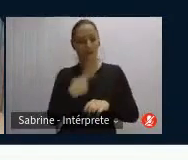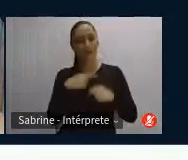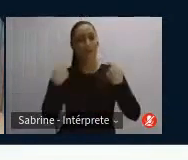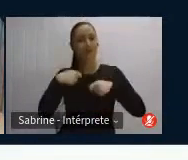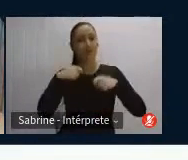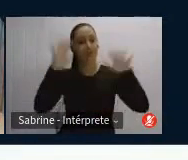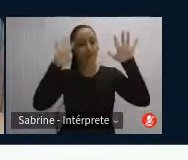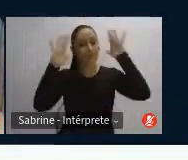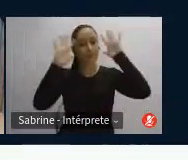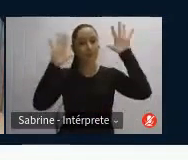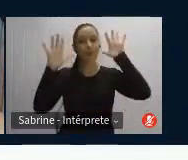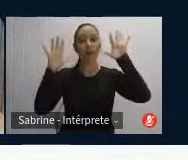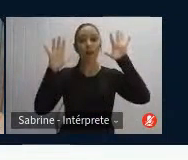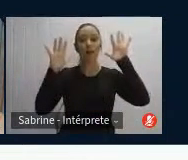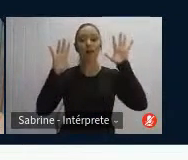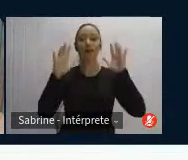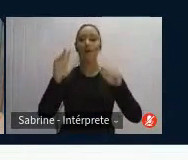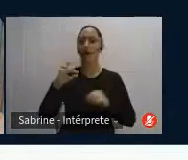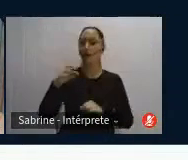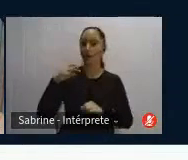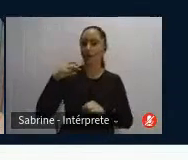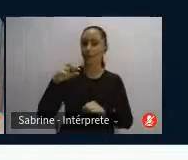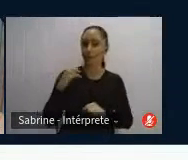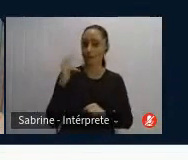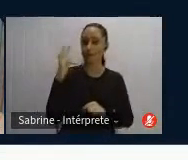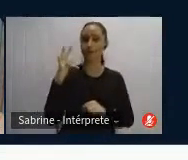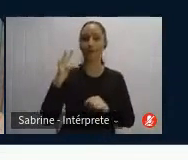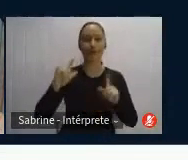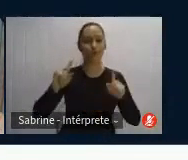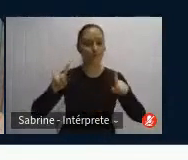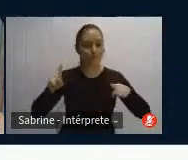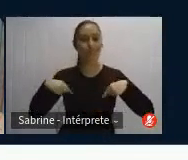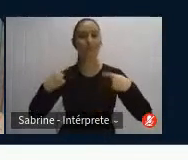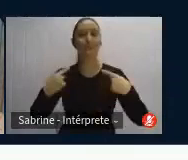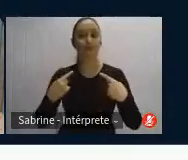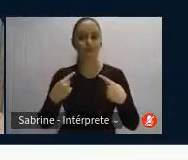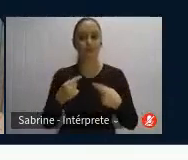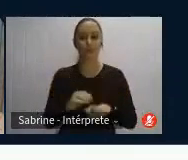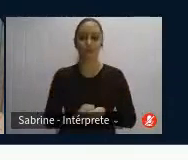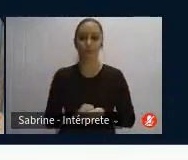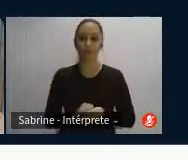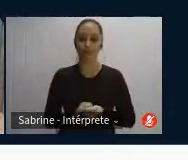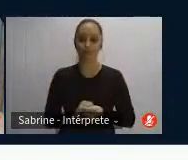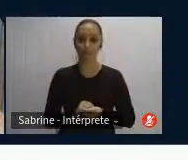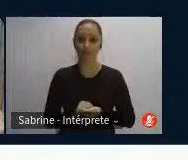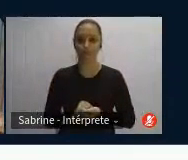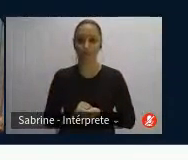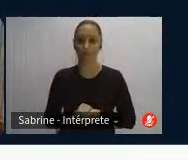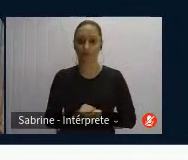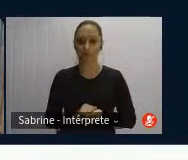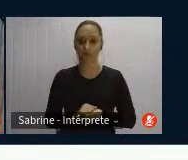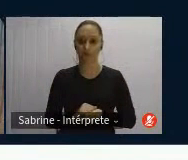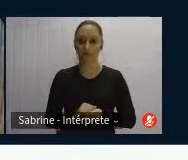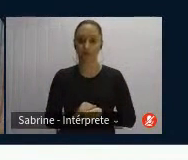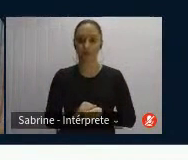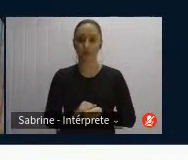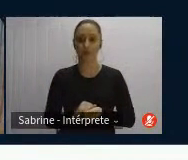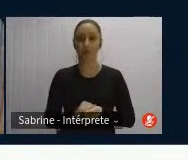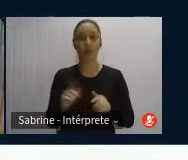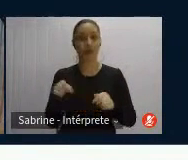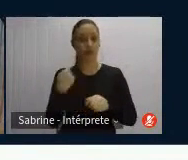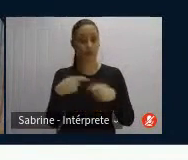temos pela frente, né, e que é um desafio muito grande, né, de promover a educação